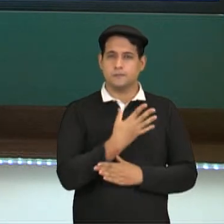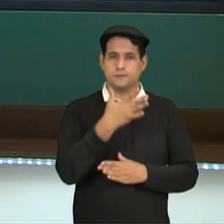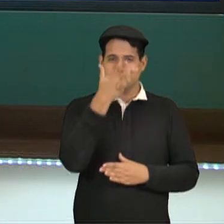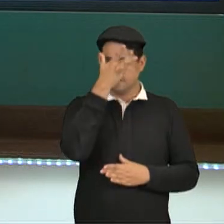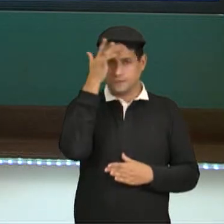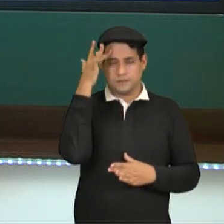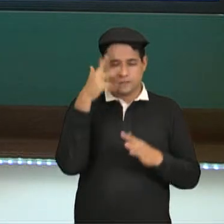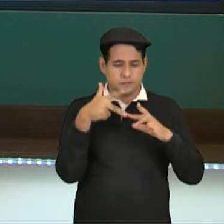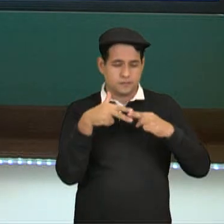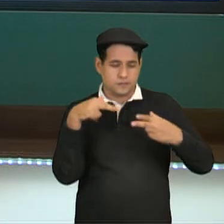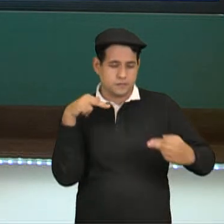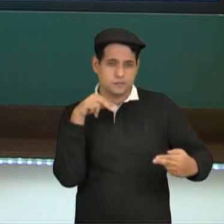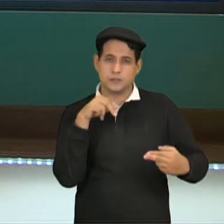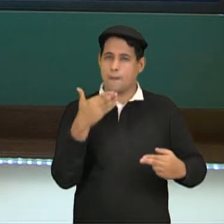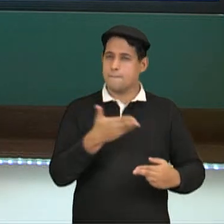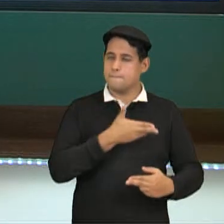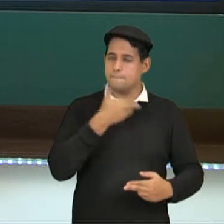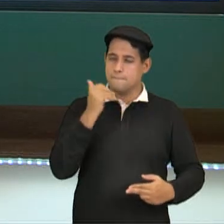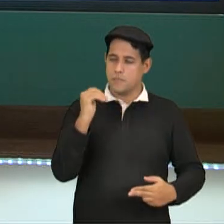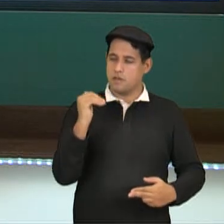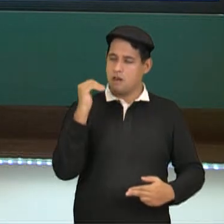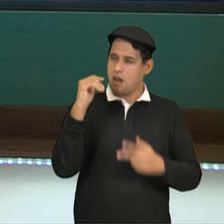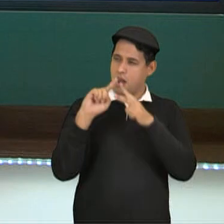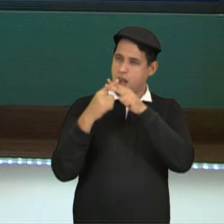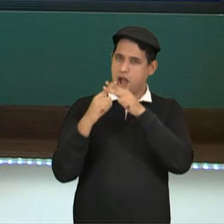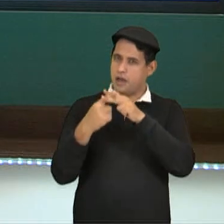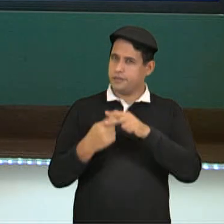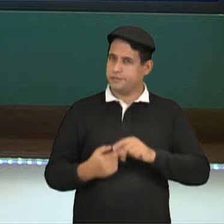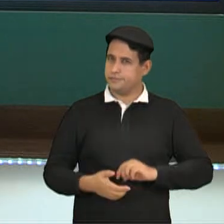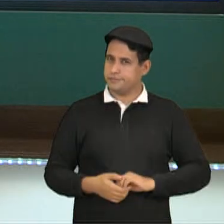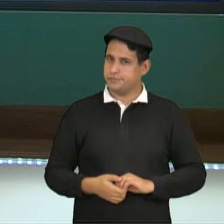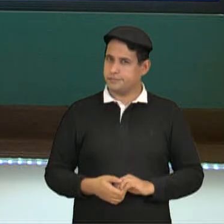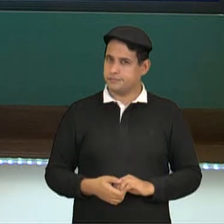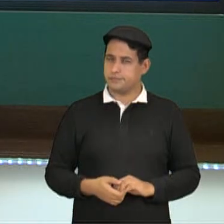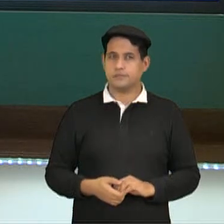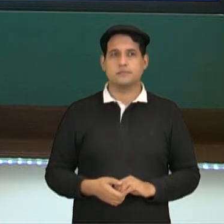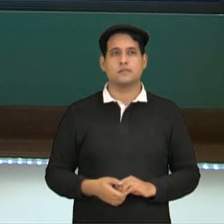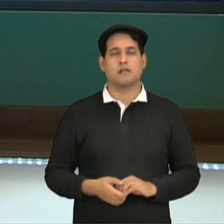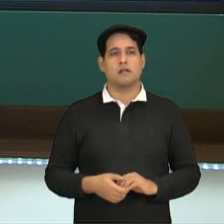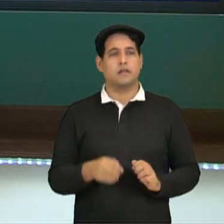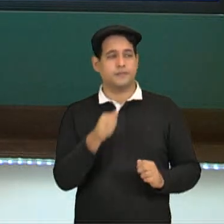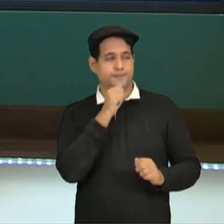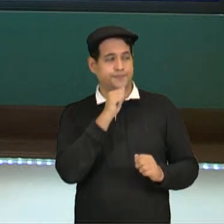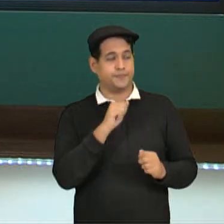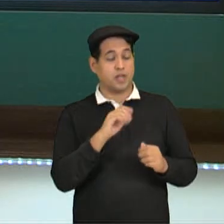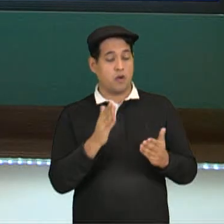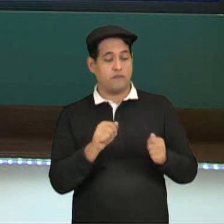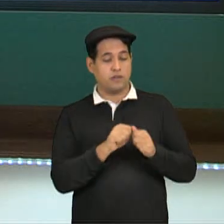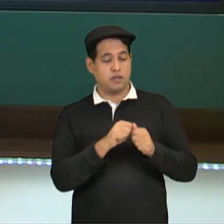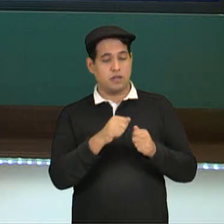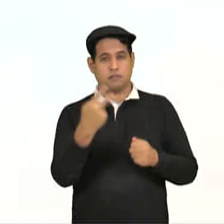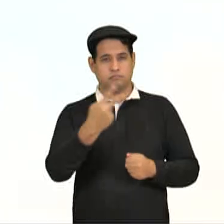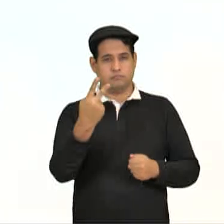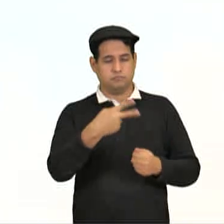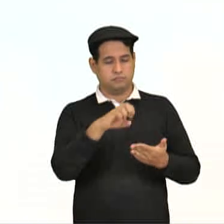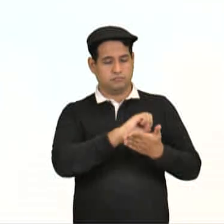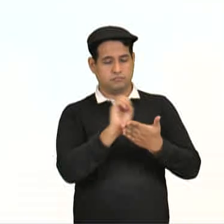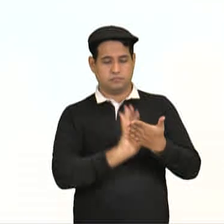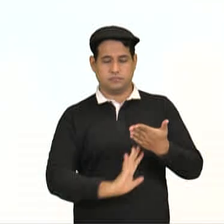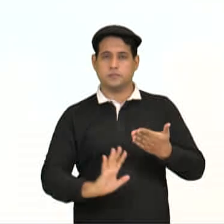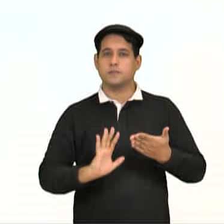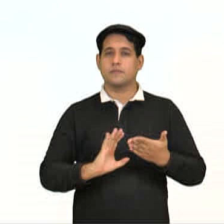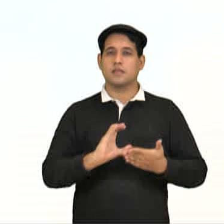seres geneticamente melhorados em laboratório? Então, vamos aí para a nossa segunda atividade.